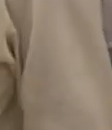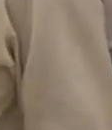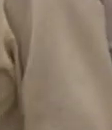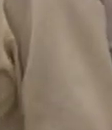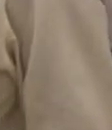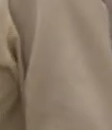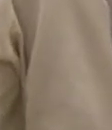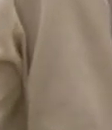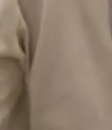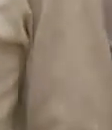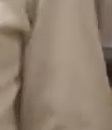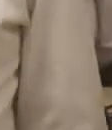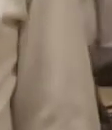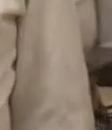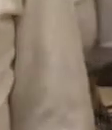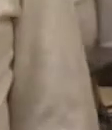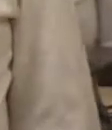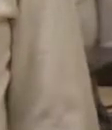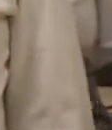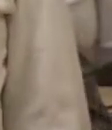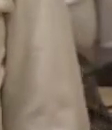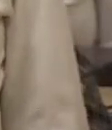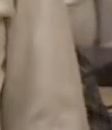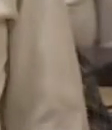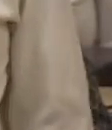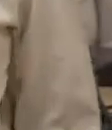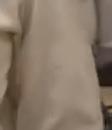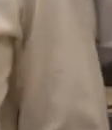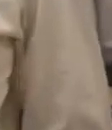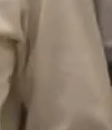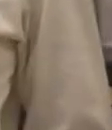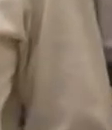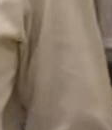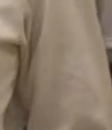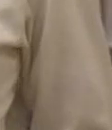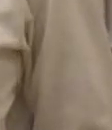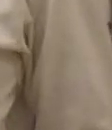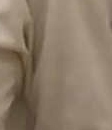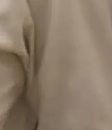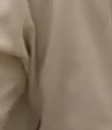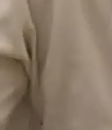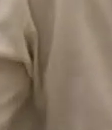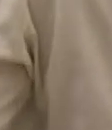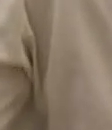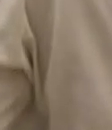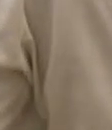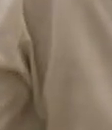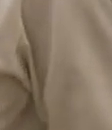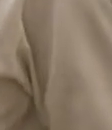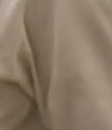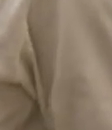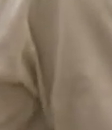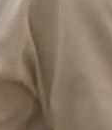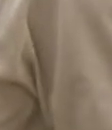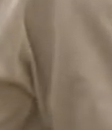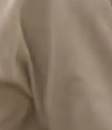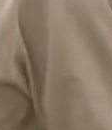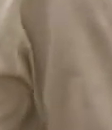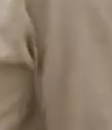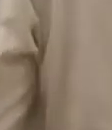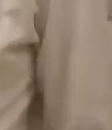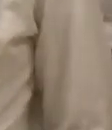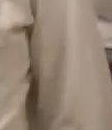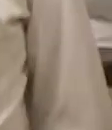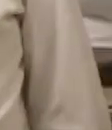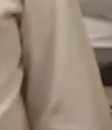seriedade e educação. Aí sim podemos colocar nossas crianças na escola. Defendo que as crianças não trabalhem. Eu também